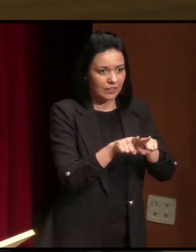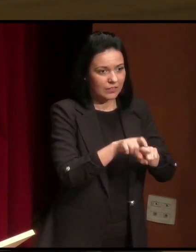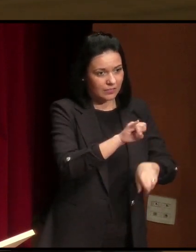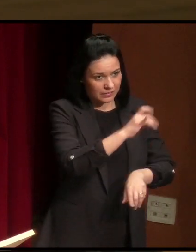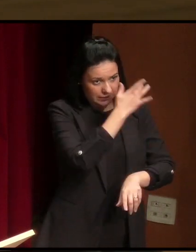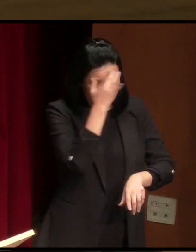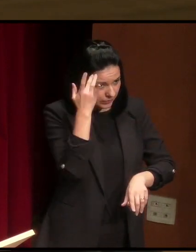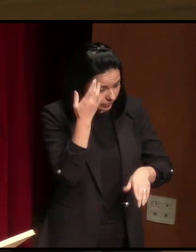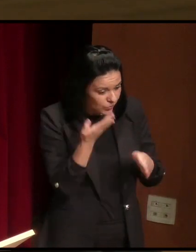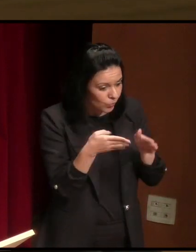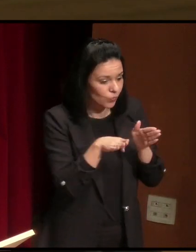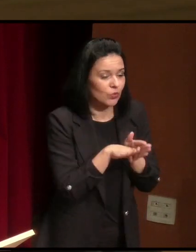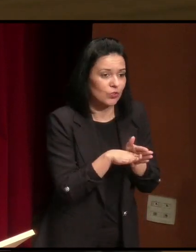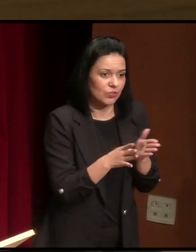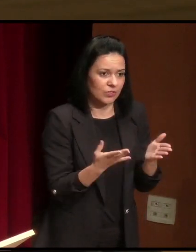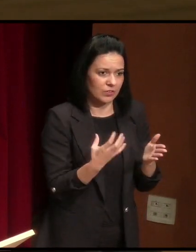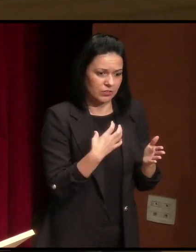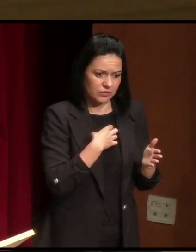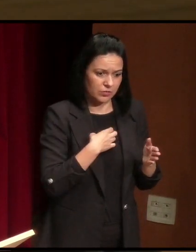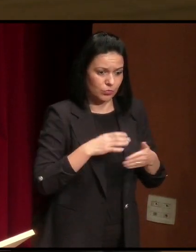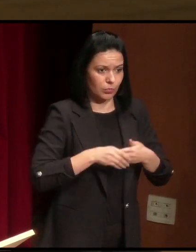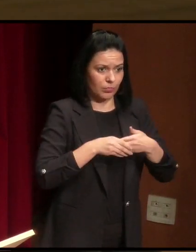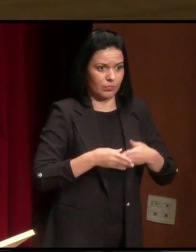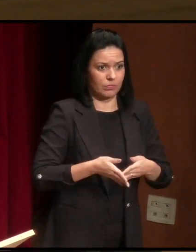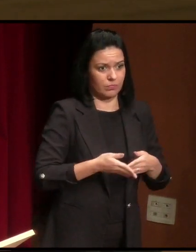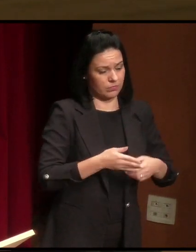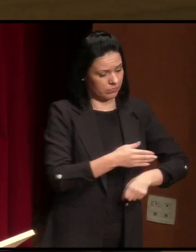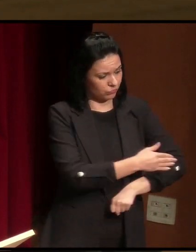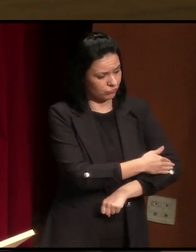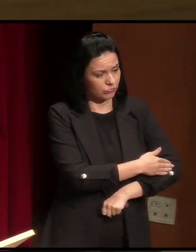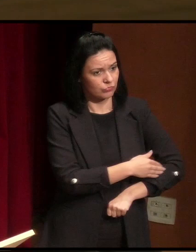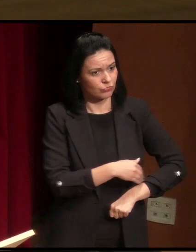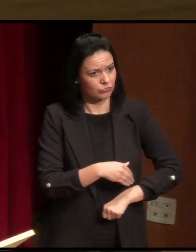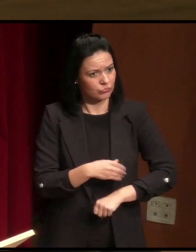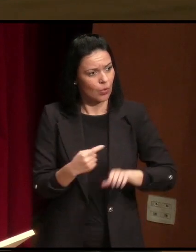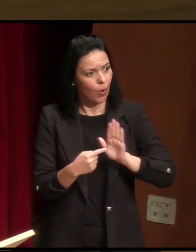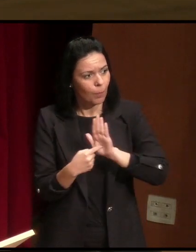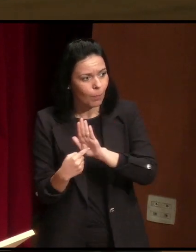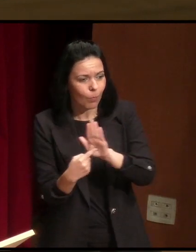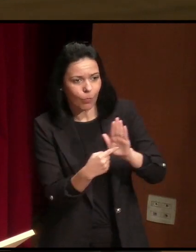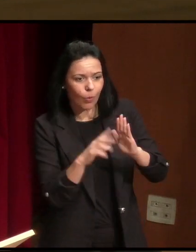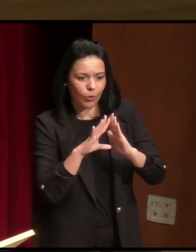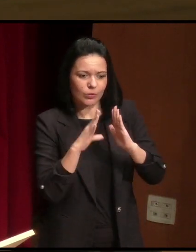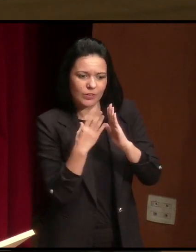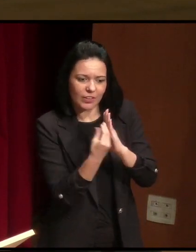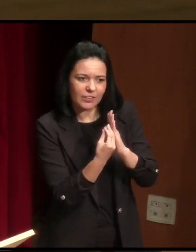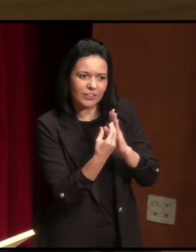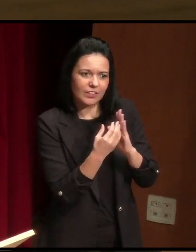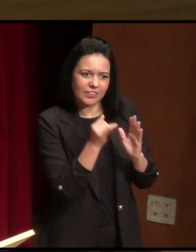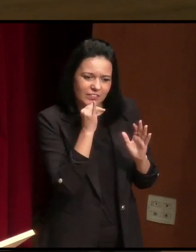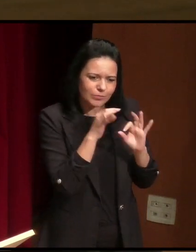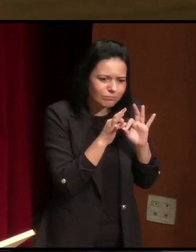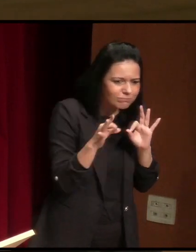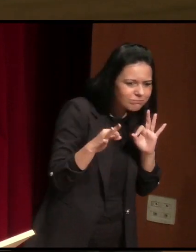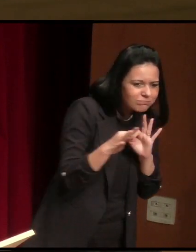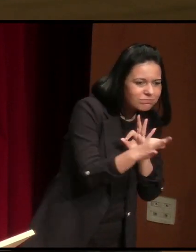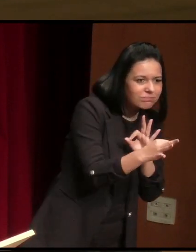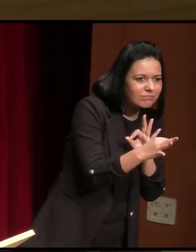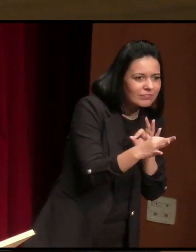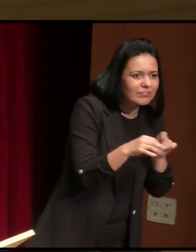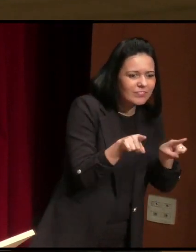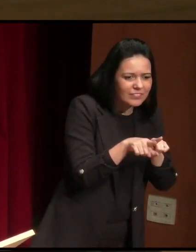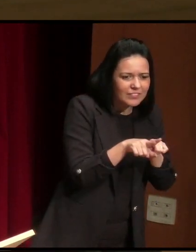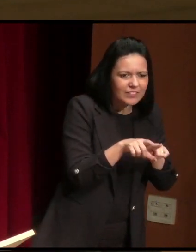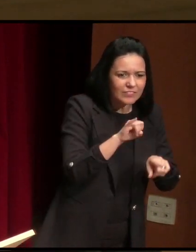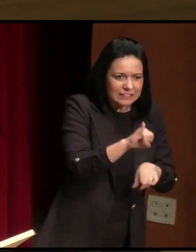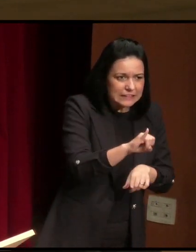o braço para a pessoa e anda com ela pela igreja para ela saber o tamanho, né? A